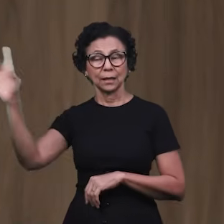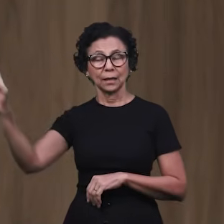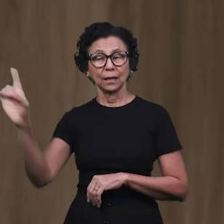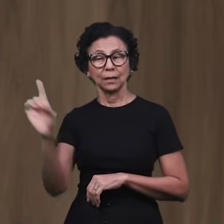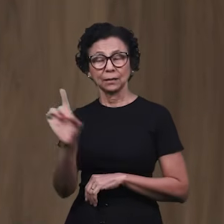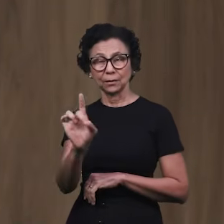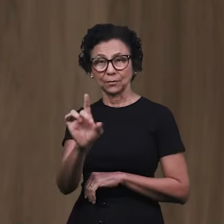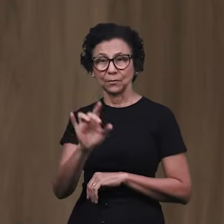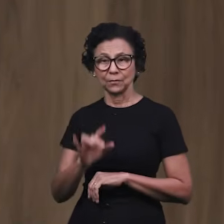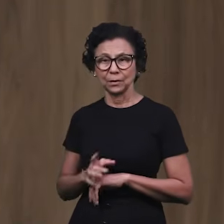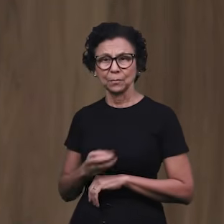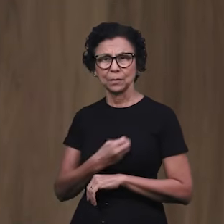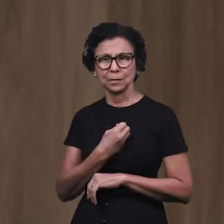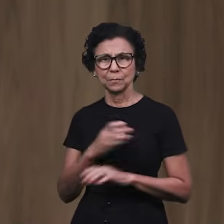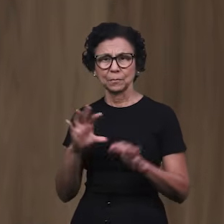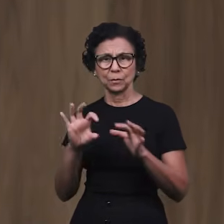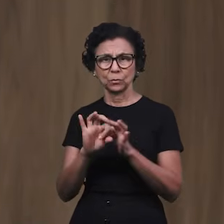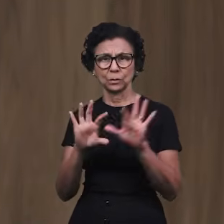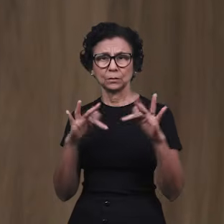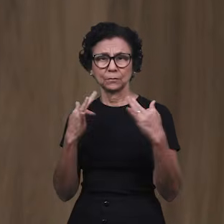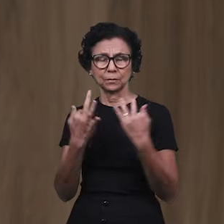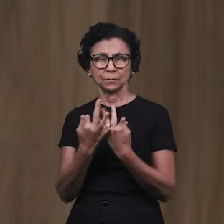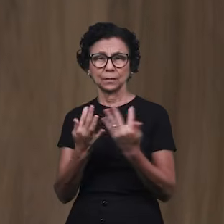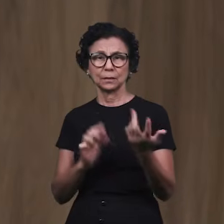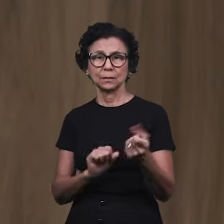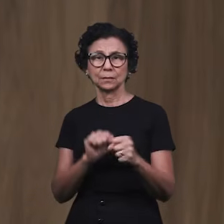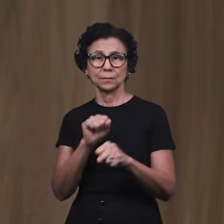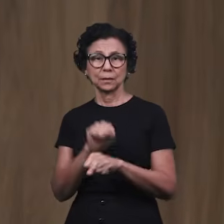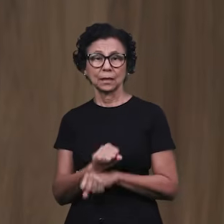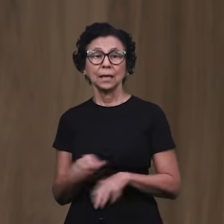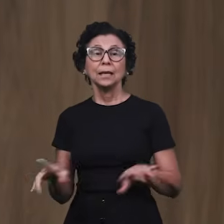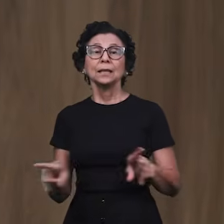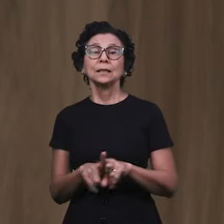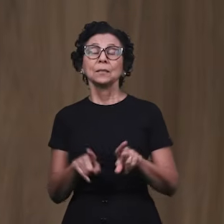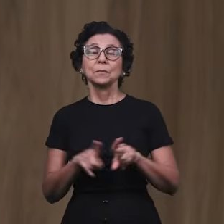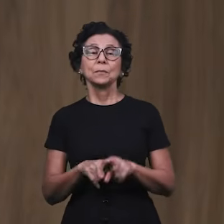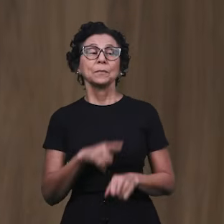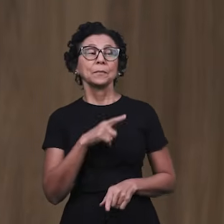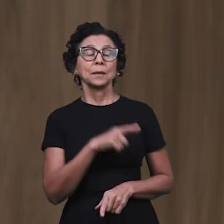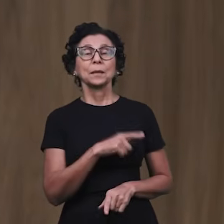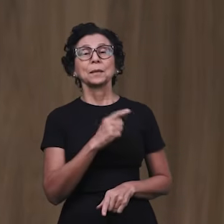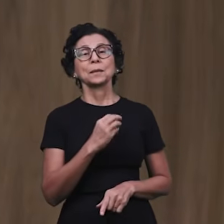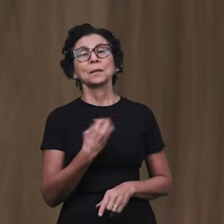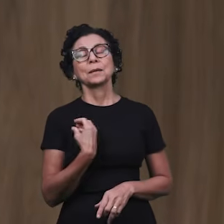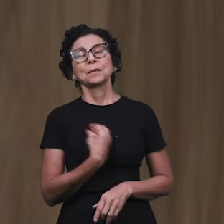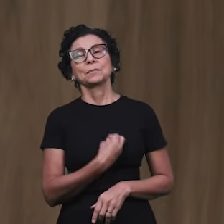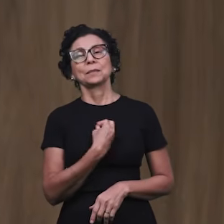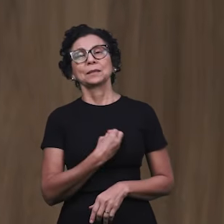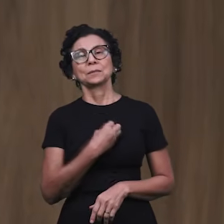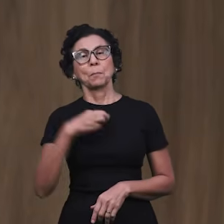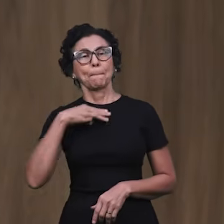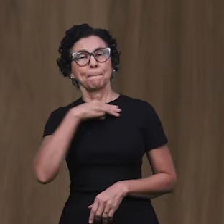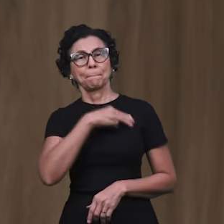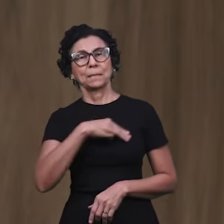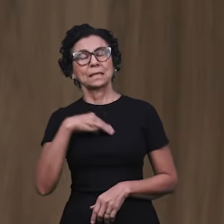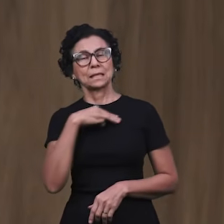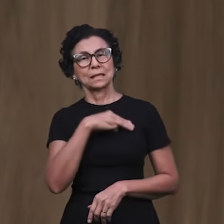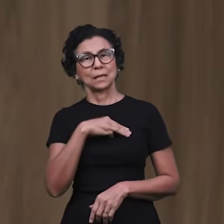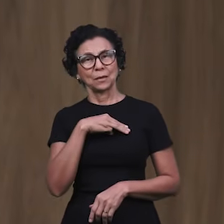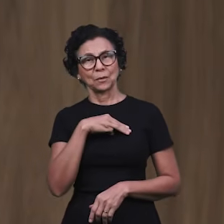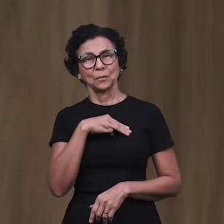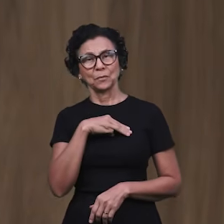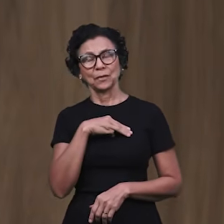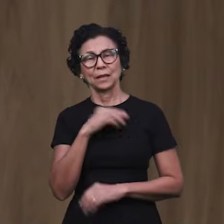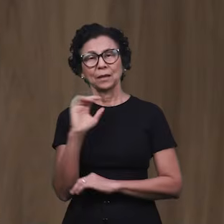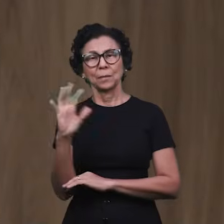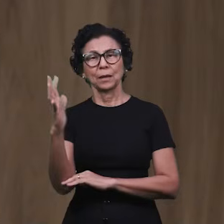missão transamazônica, usando as revistinhas da EBD como instrumento de evangelização. Mas a